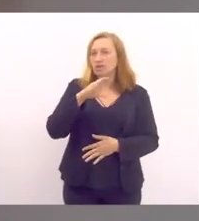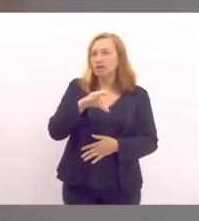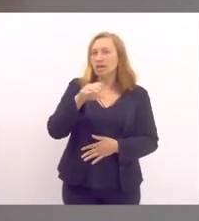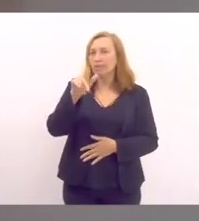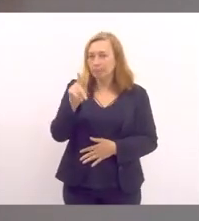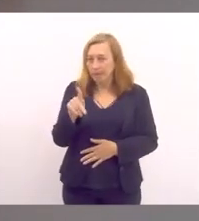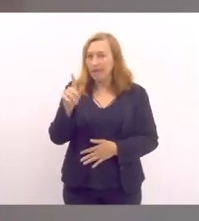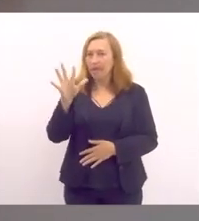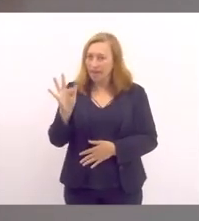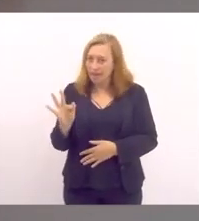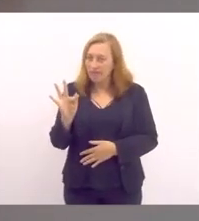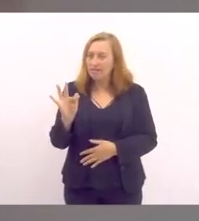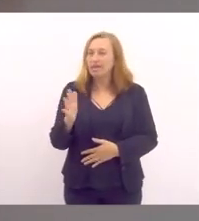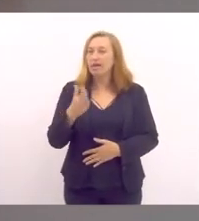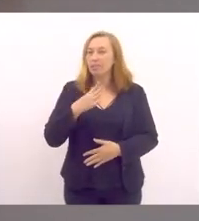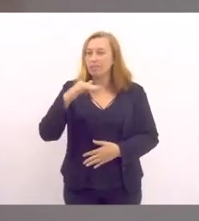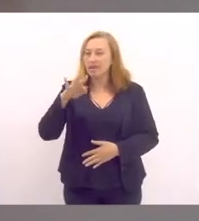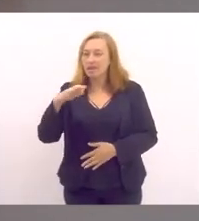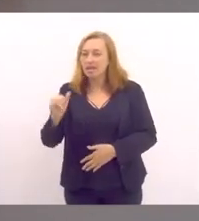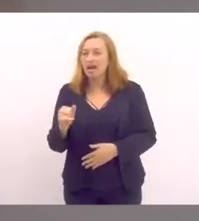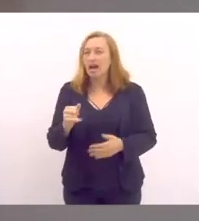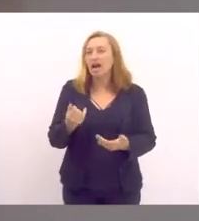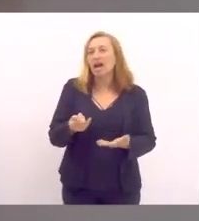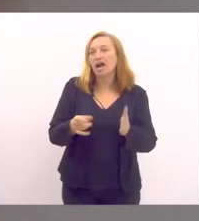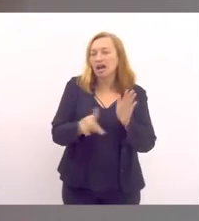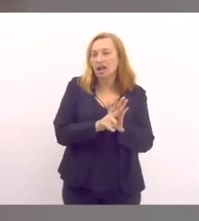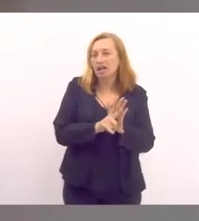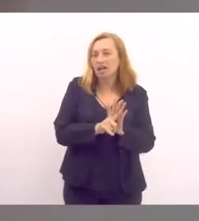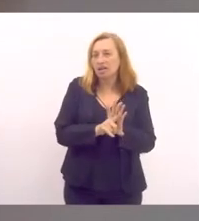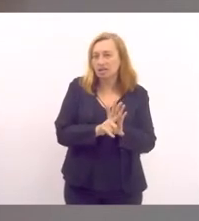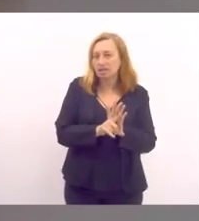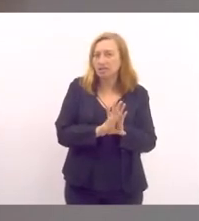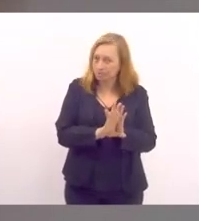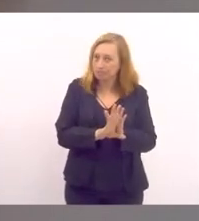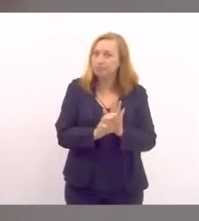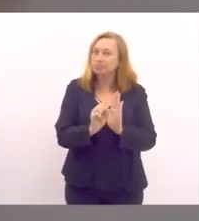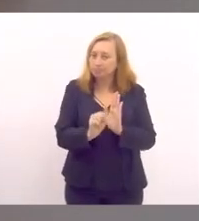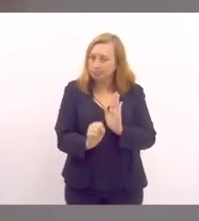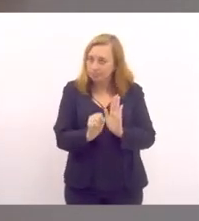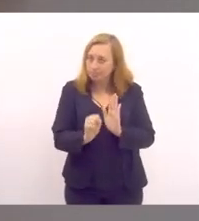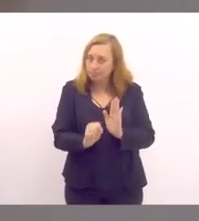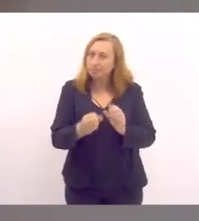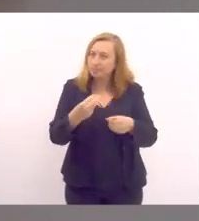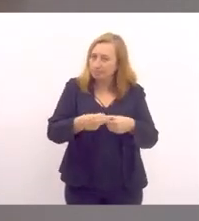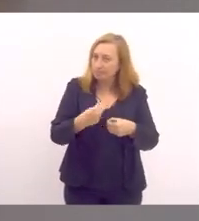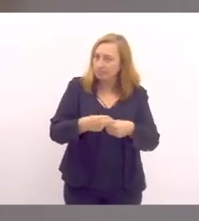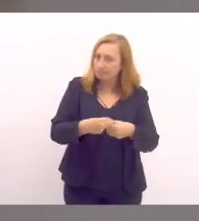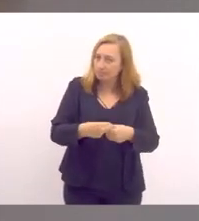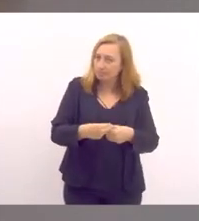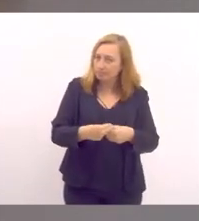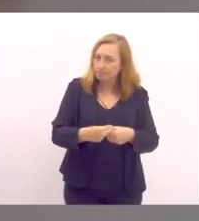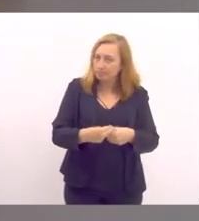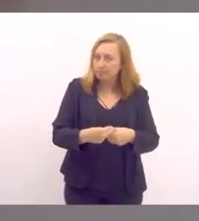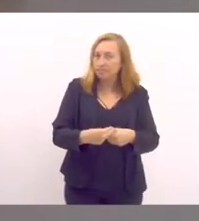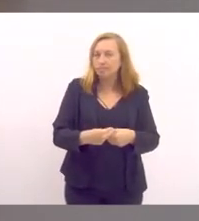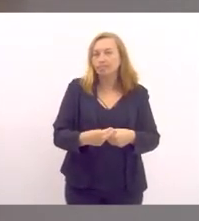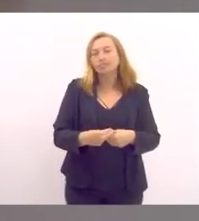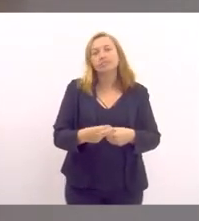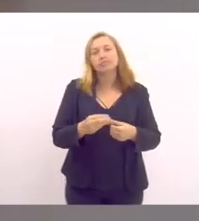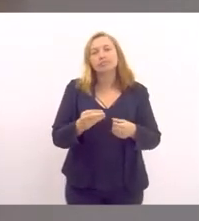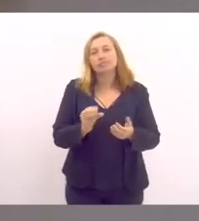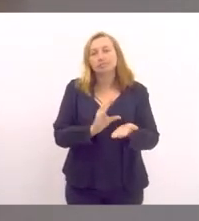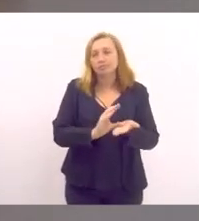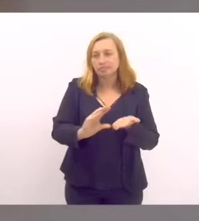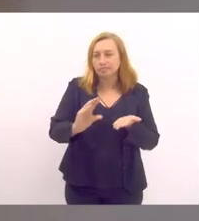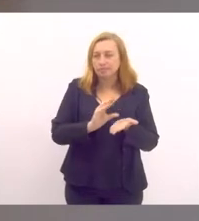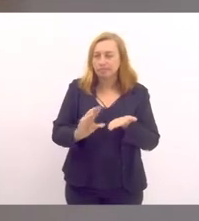da Miriam. Só que em nenhum momento a lei diz, olha, não precisa, aí sim, ó, poderá o município passar, ele passa se ele quiser. Mas se você, pelo